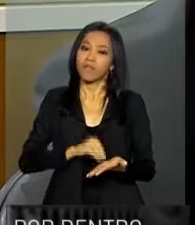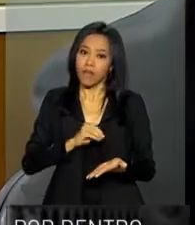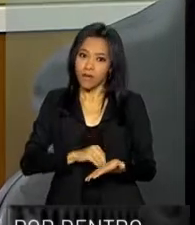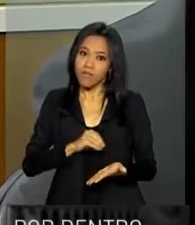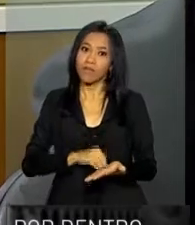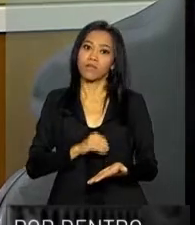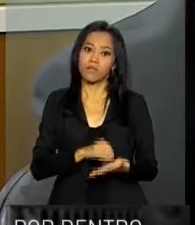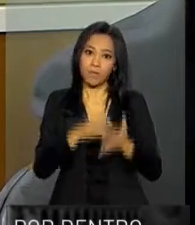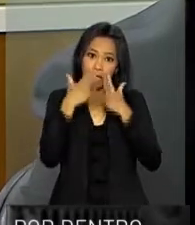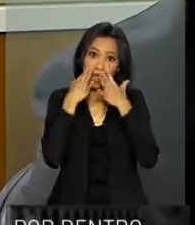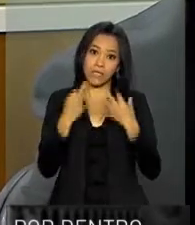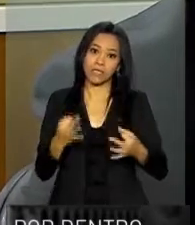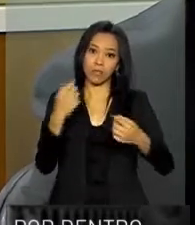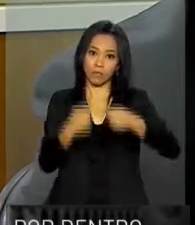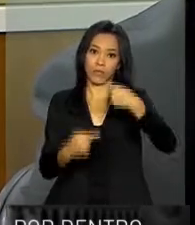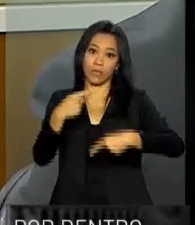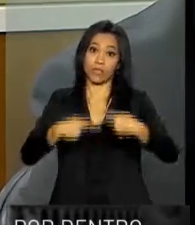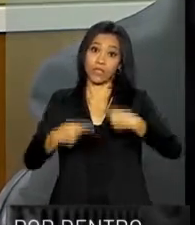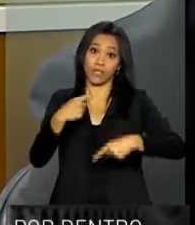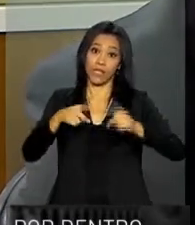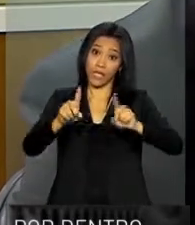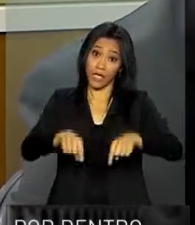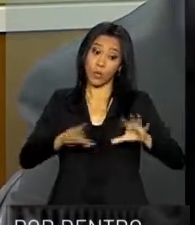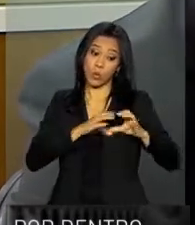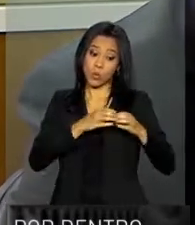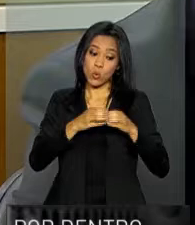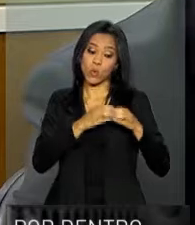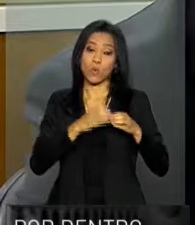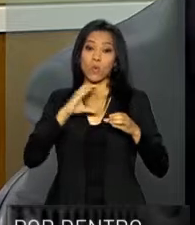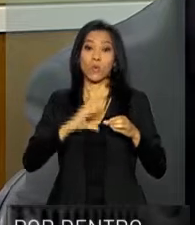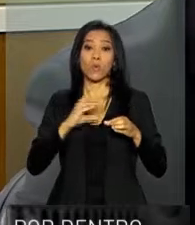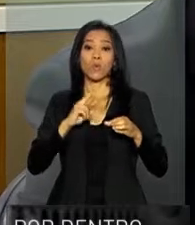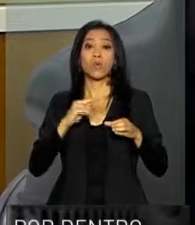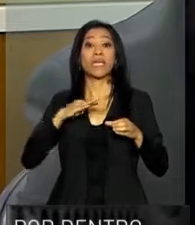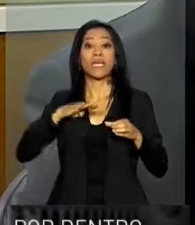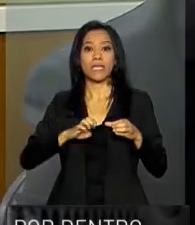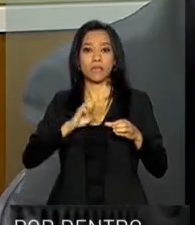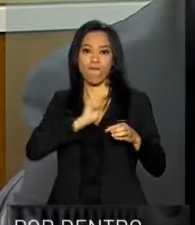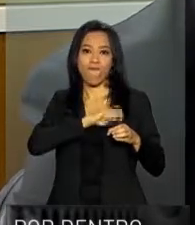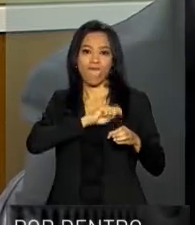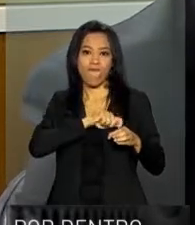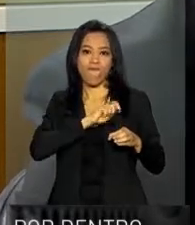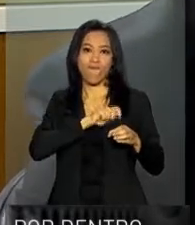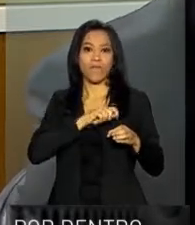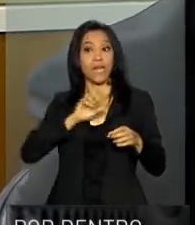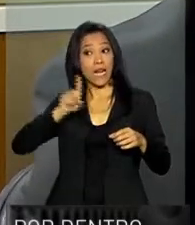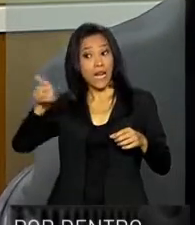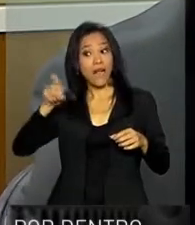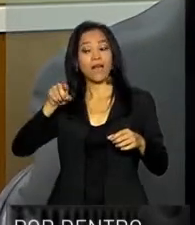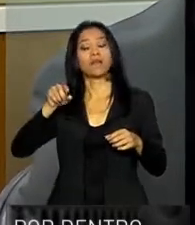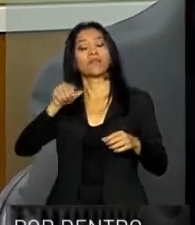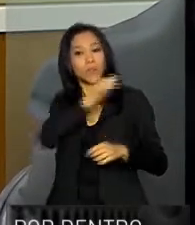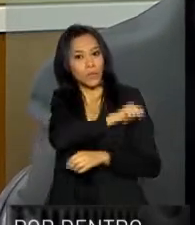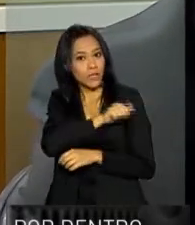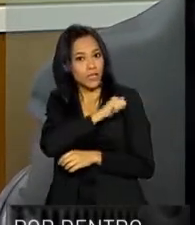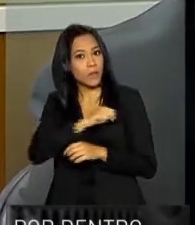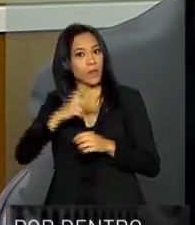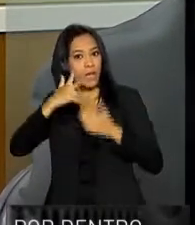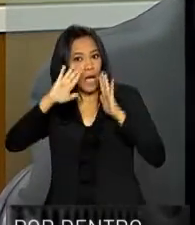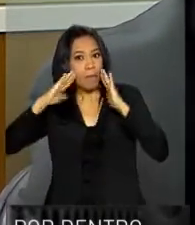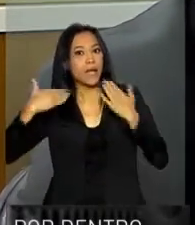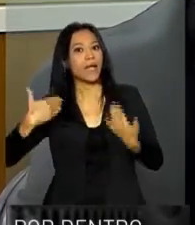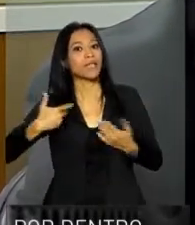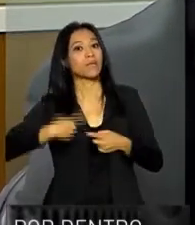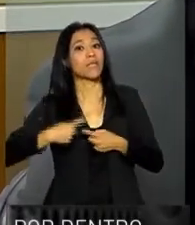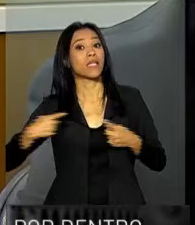adequadamente que é a questão do crime organizado ele é mais sério do que parece no rio de janeiro ele transparece porque existe a guerra das facções